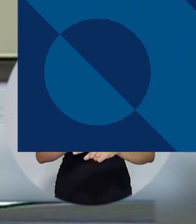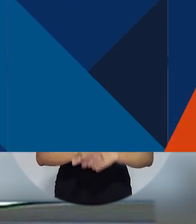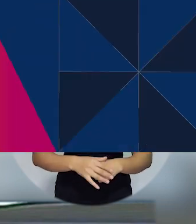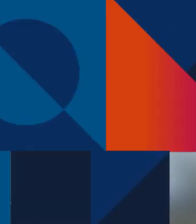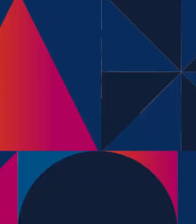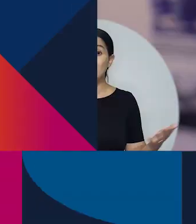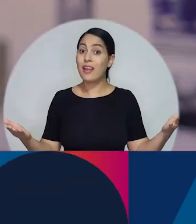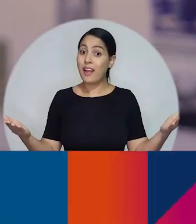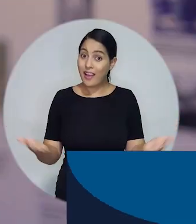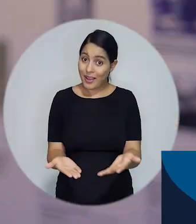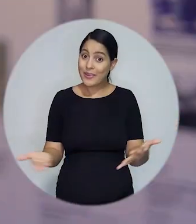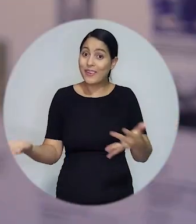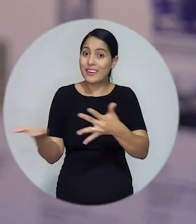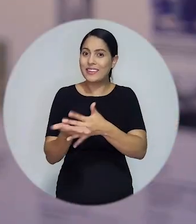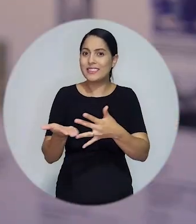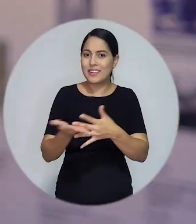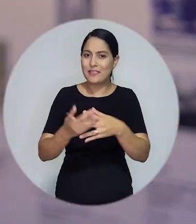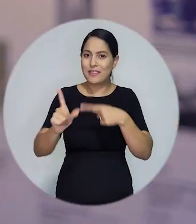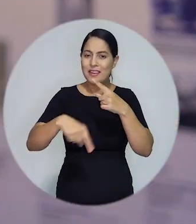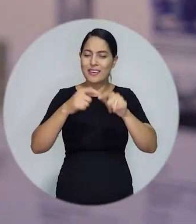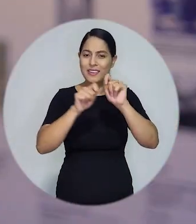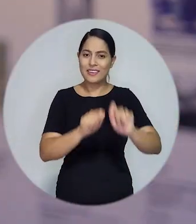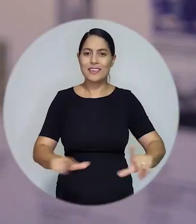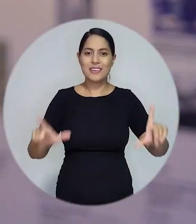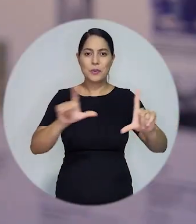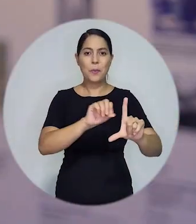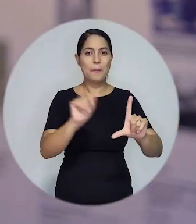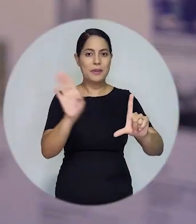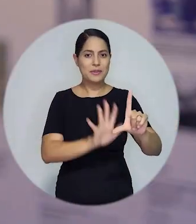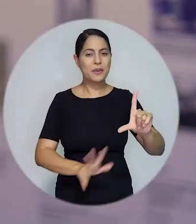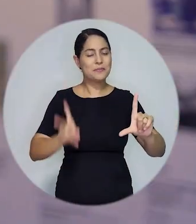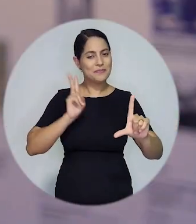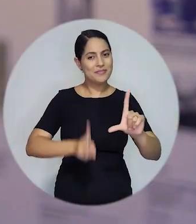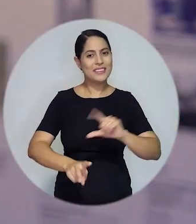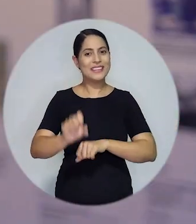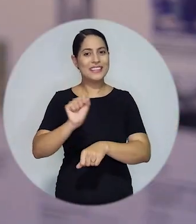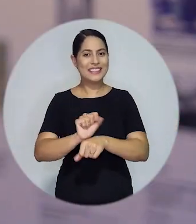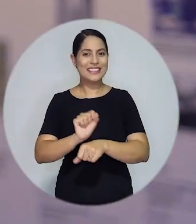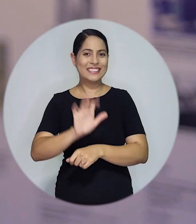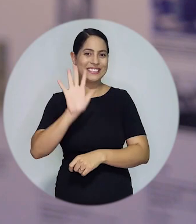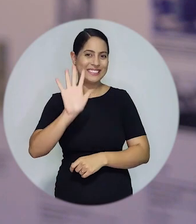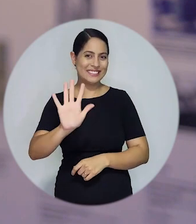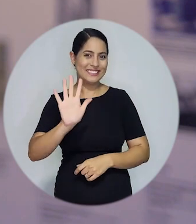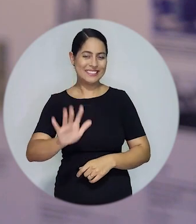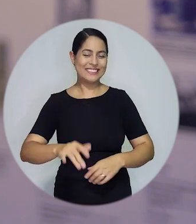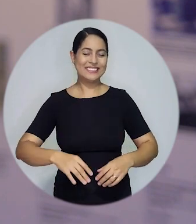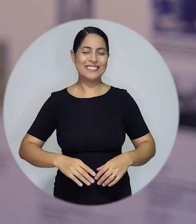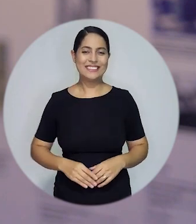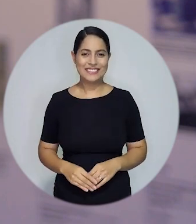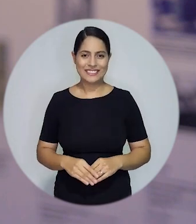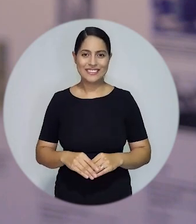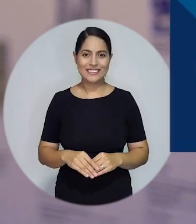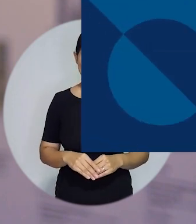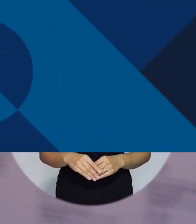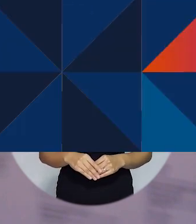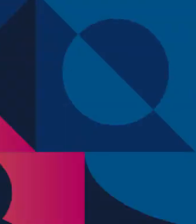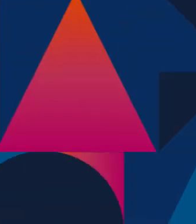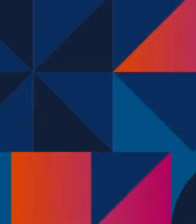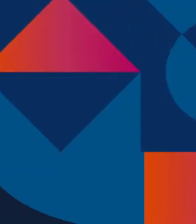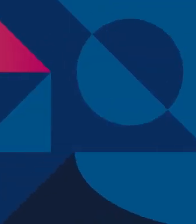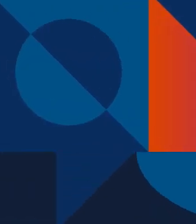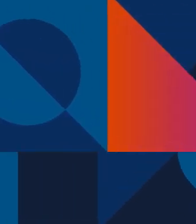isso aconteça. Agora nós vamos para um breve intervalo e voltamos na sequência com mais OAB Nacional. Não saia daí.